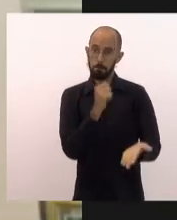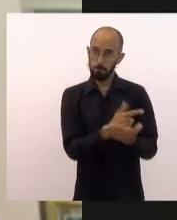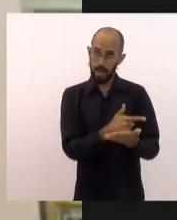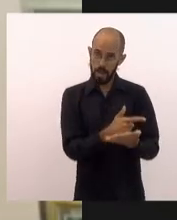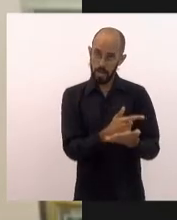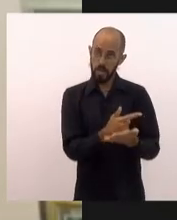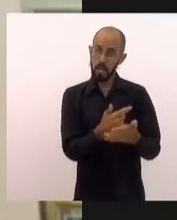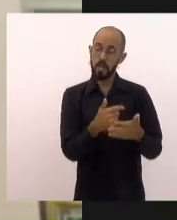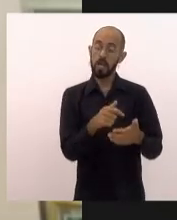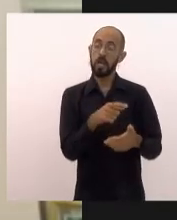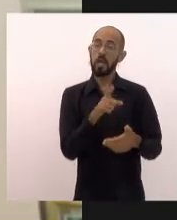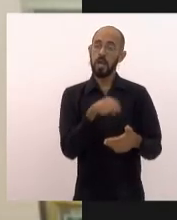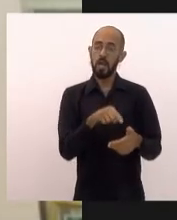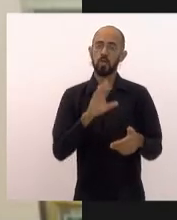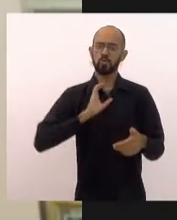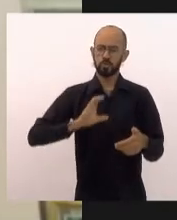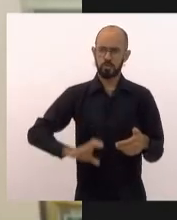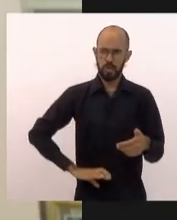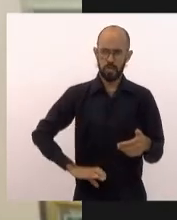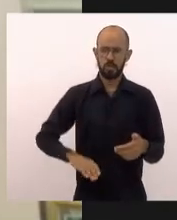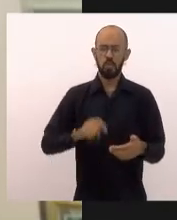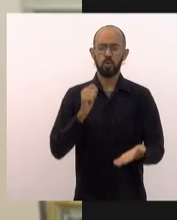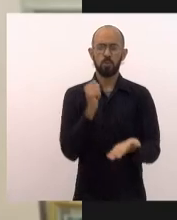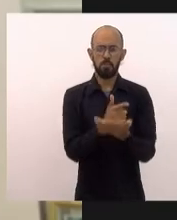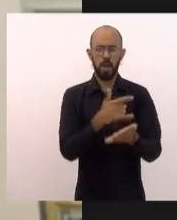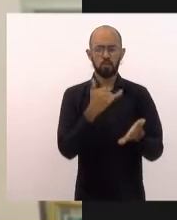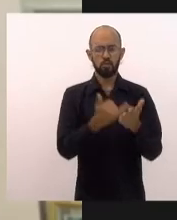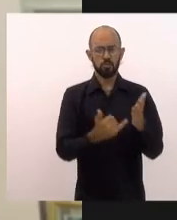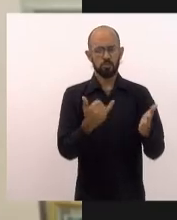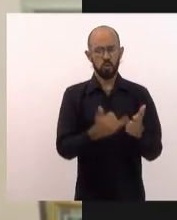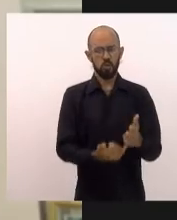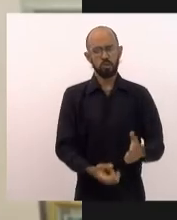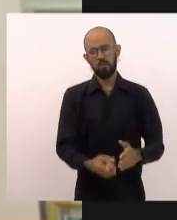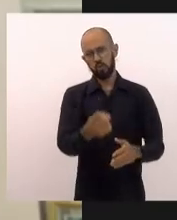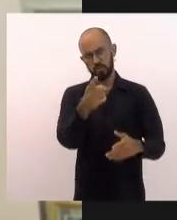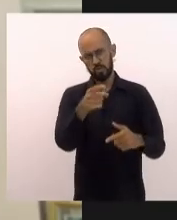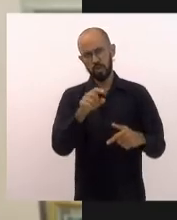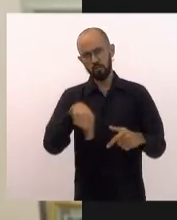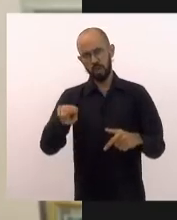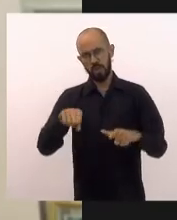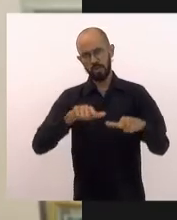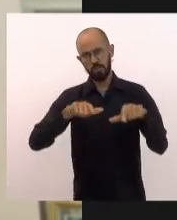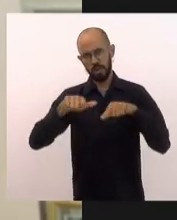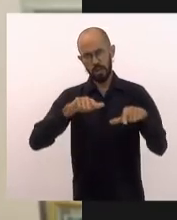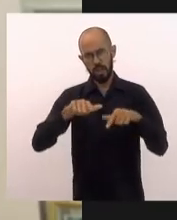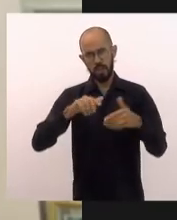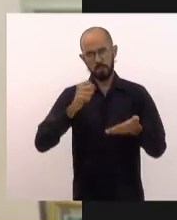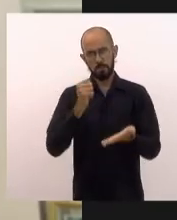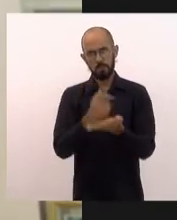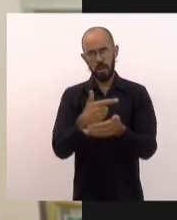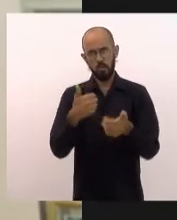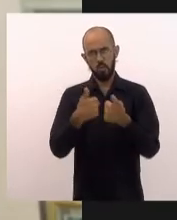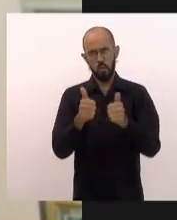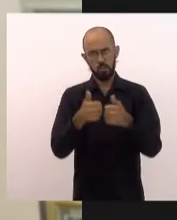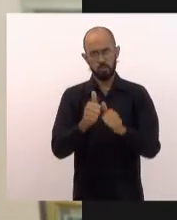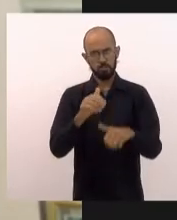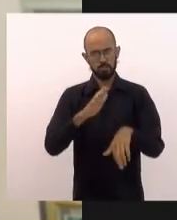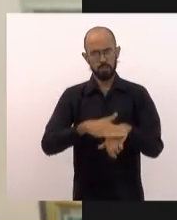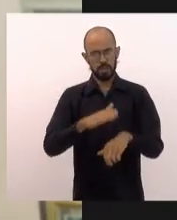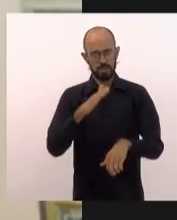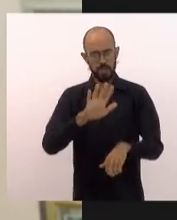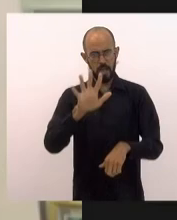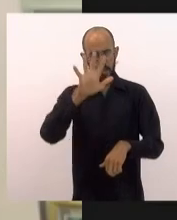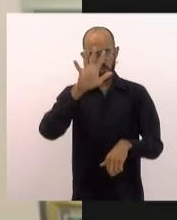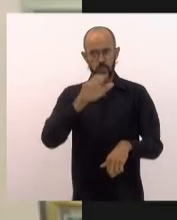você, morador, você, contribuinte, você que sai todo dia para trabalhar e paga uma passagem mais cara, que pega um serviço de pior